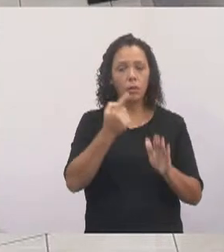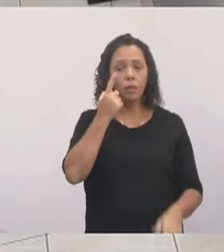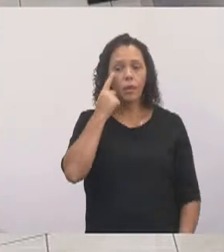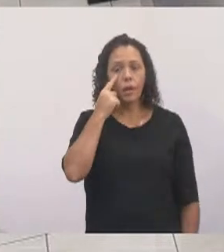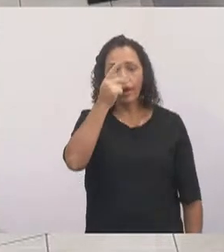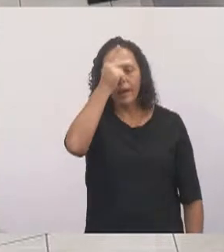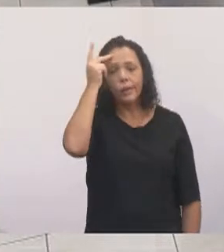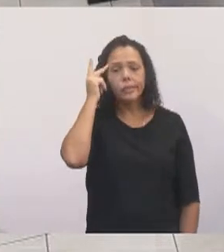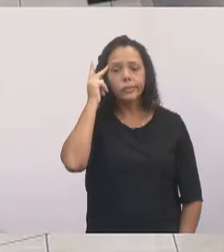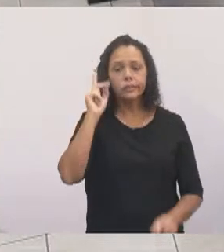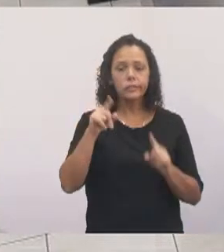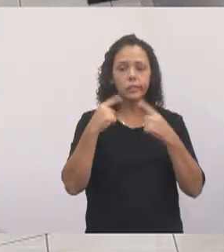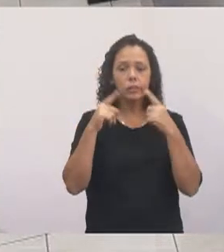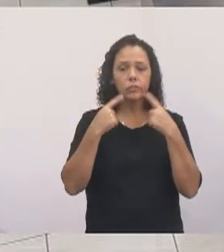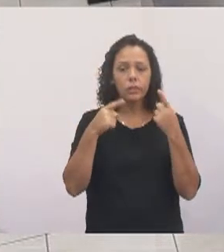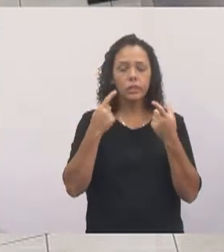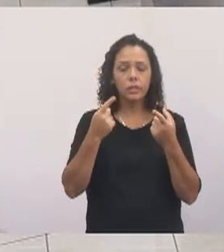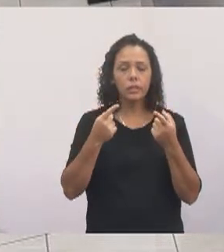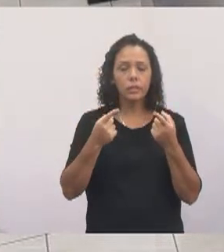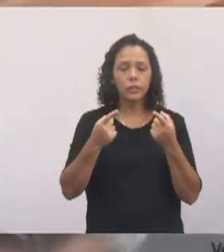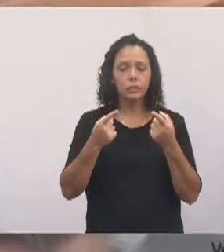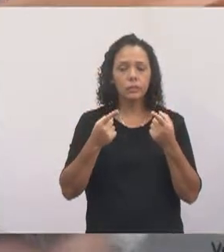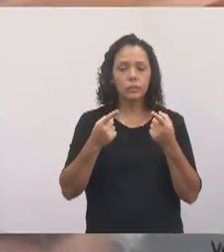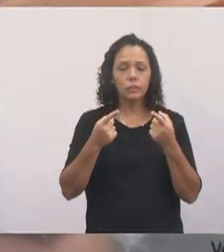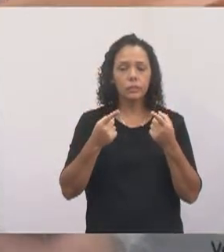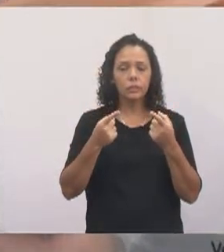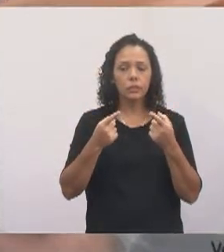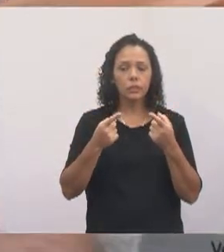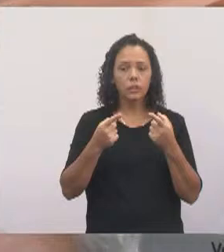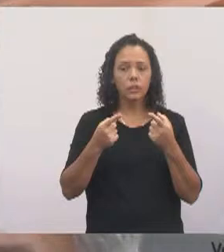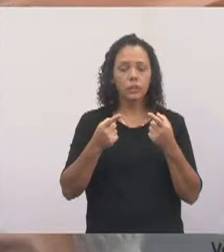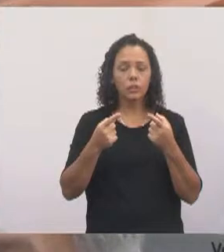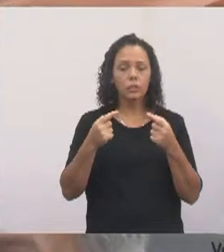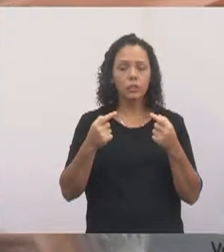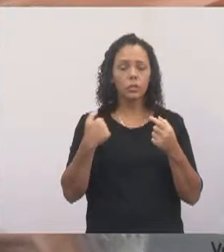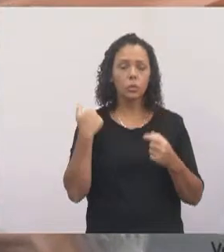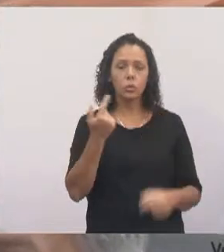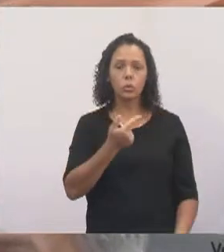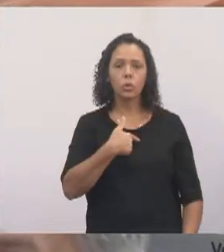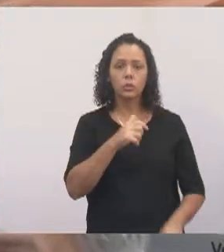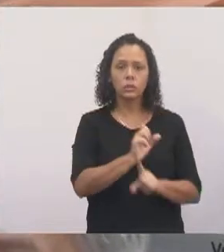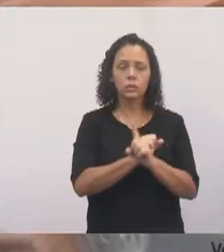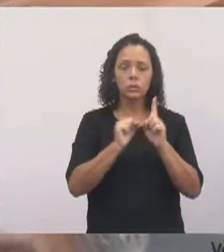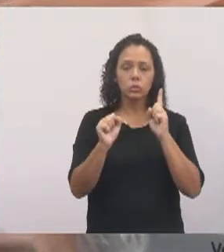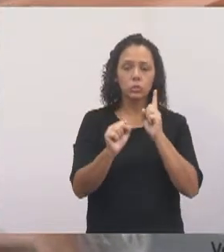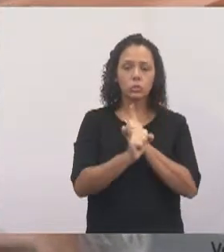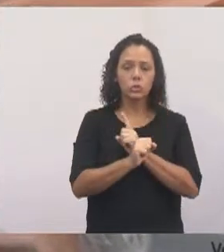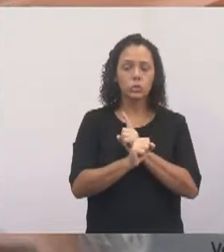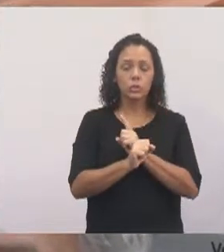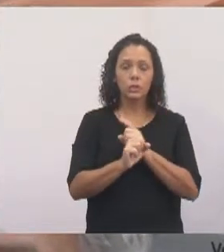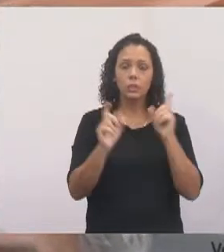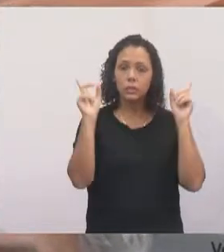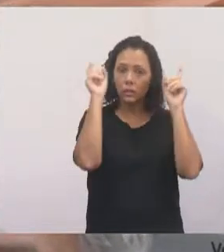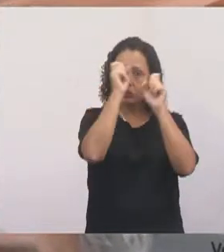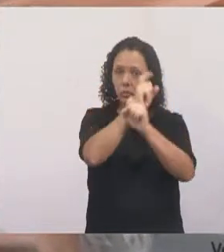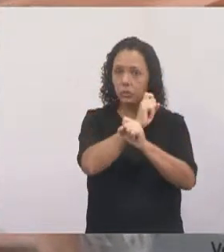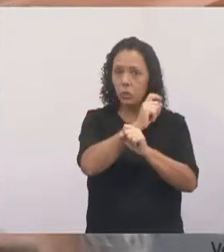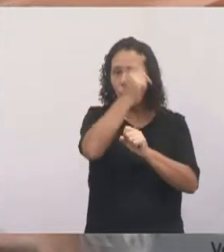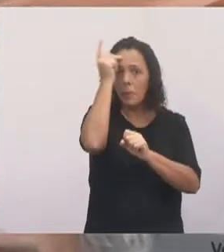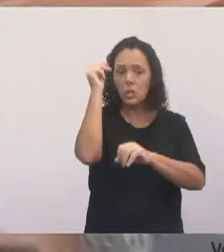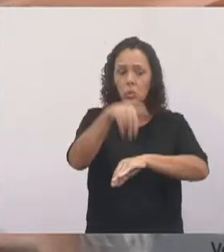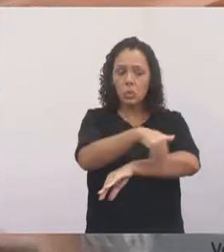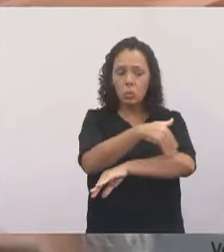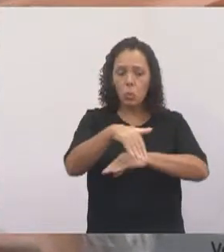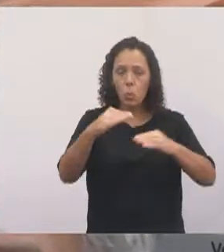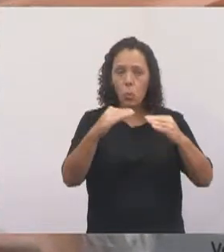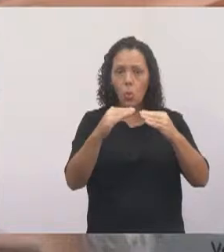estão falando, né? Estamos numa situação de vulnerabilidade social, muitas pessoas morando na rua. Imagina